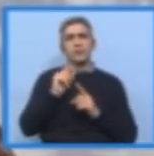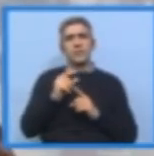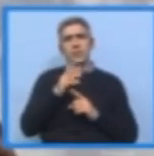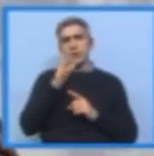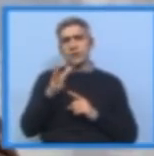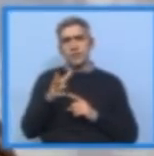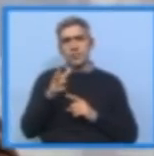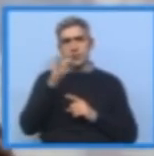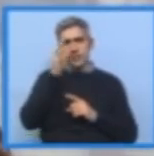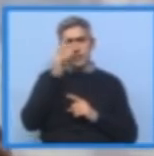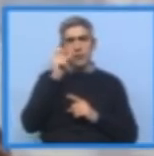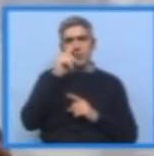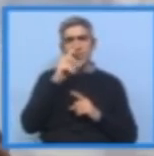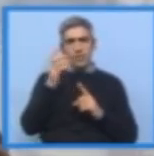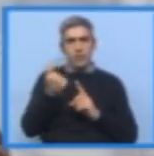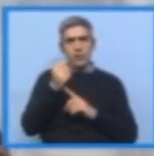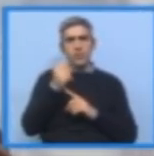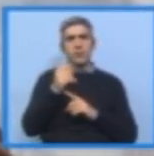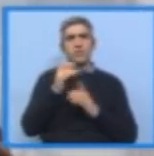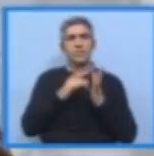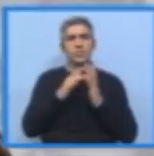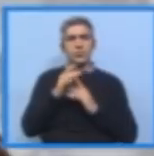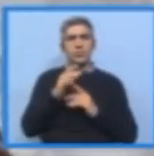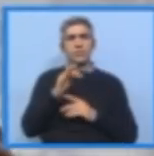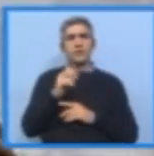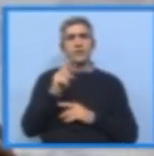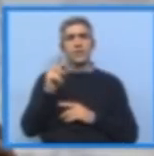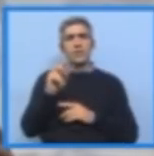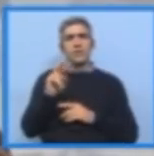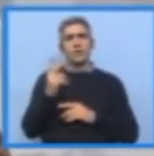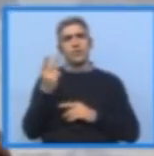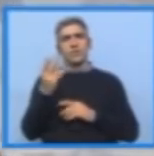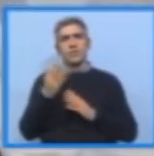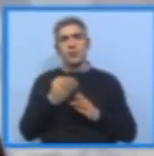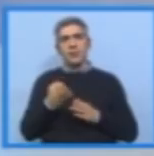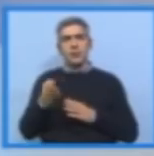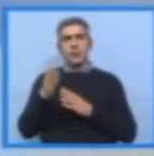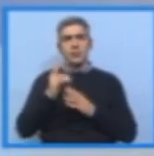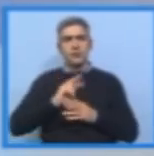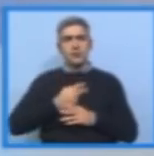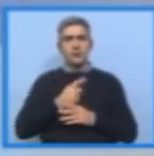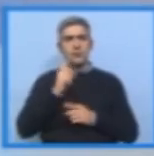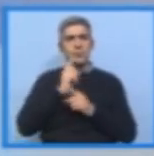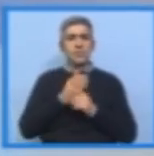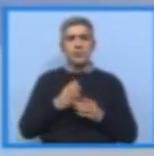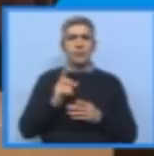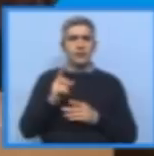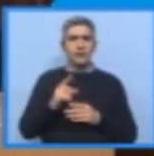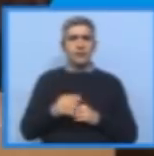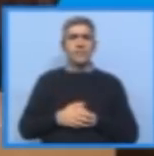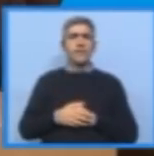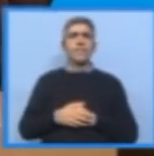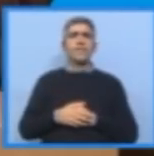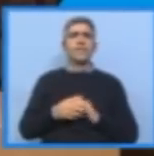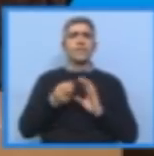para dizer que quem encontra Jesus e tem fé, converte-se, muda de caminho. Já não anda pelo mesmo caminho. Quer dizer,